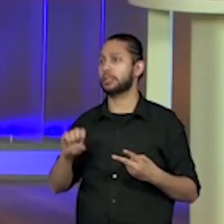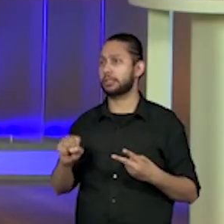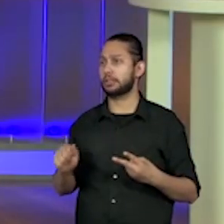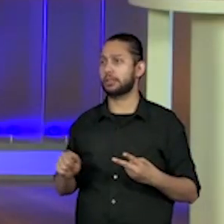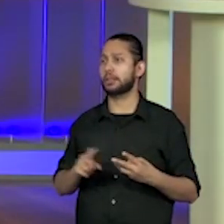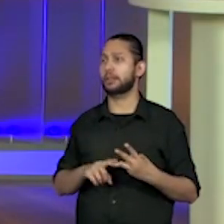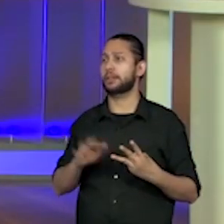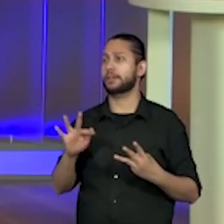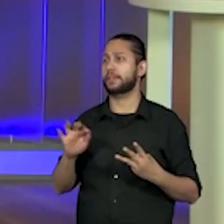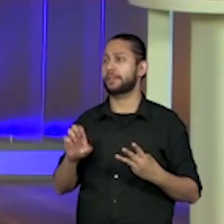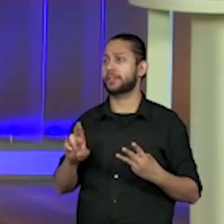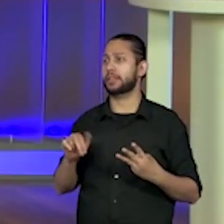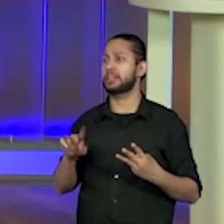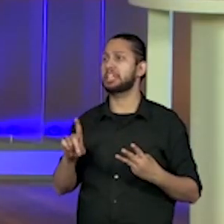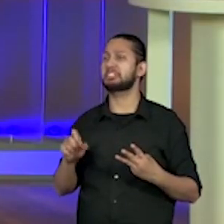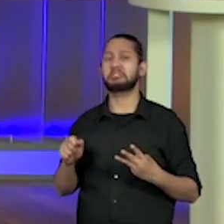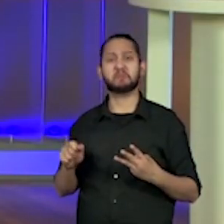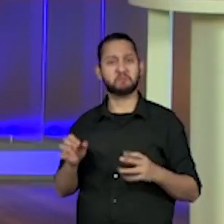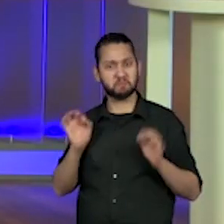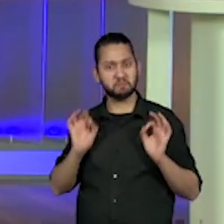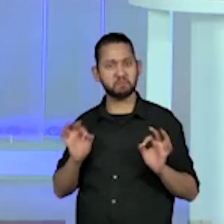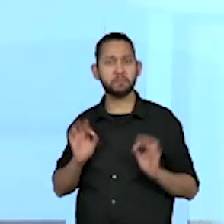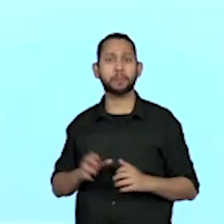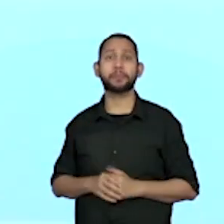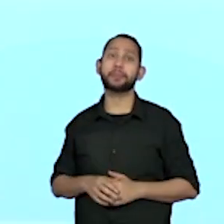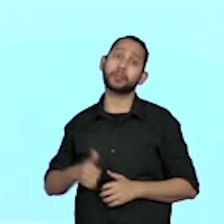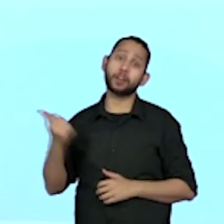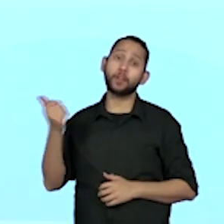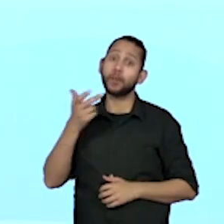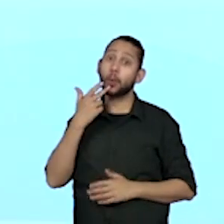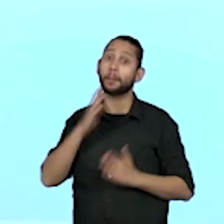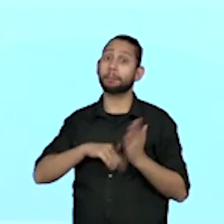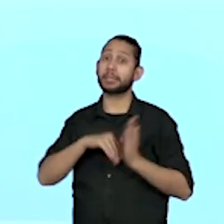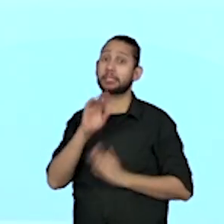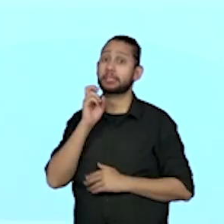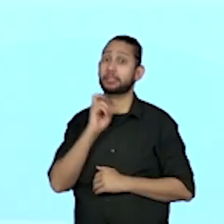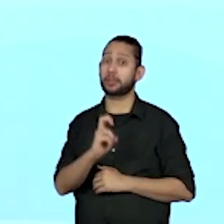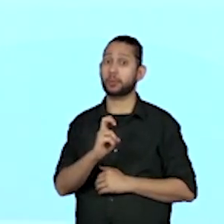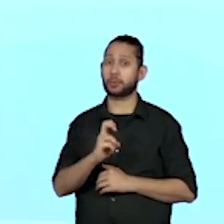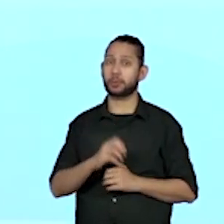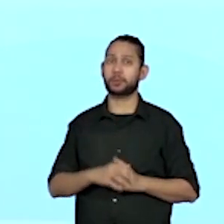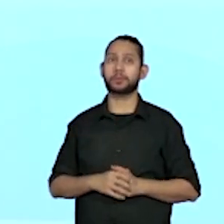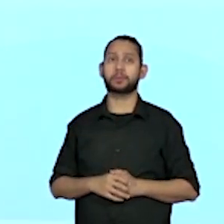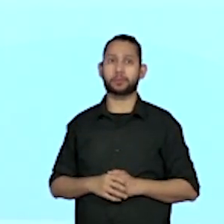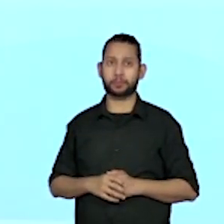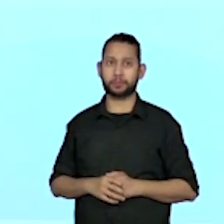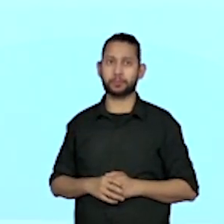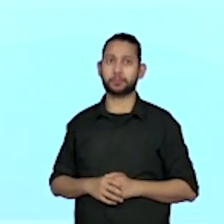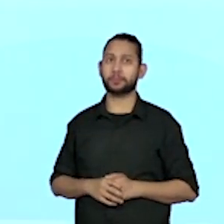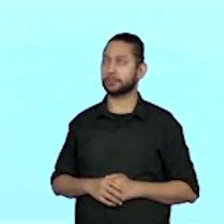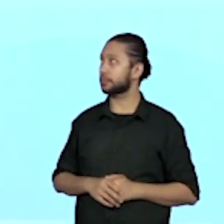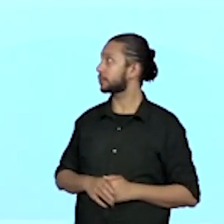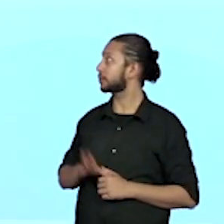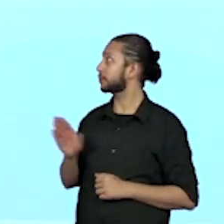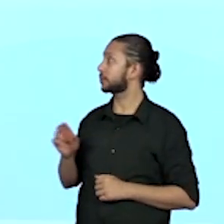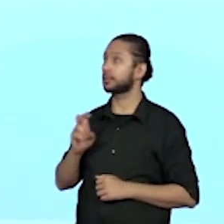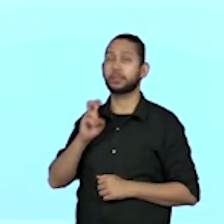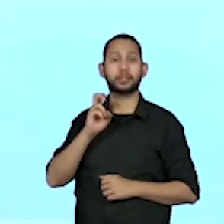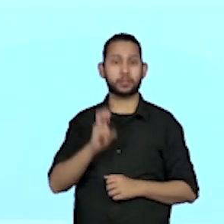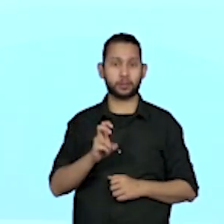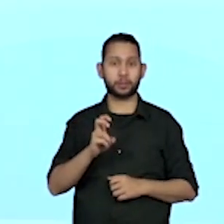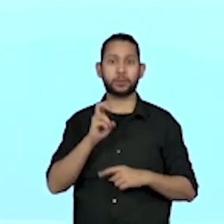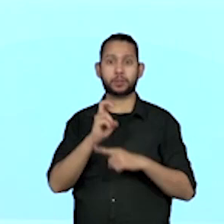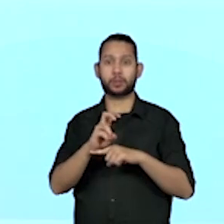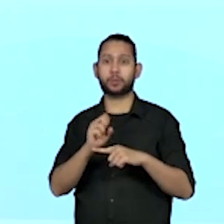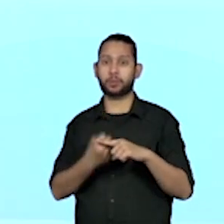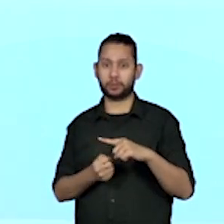Fernanda, adoro. Vamos lá, pessoal. Então, aqui, todo mundo disse que eu tenho que pintar 5, tá? Então, 5/8 eu tenho